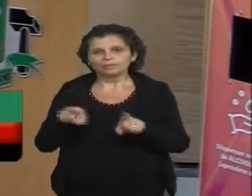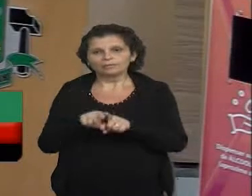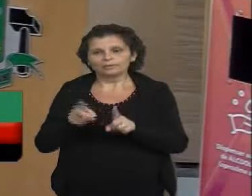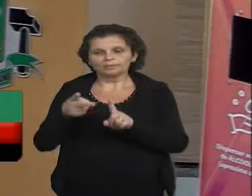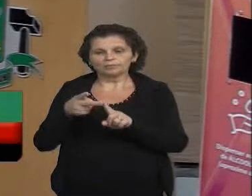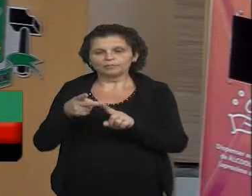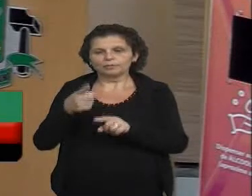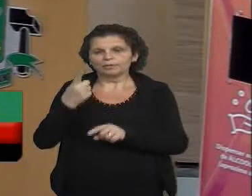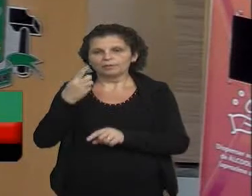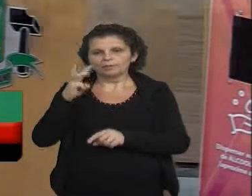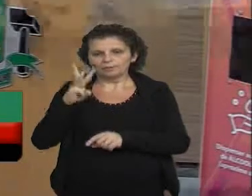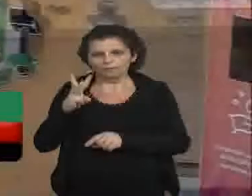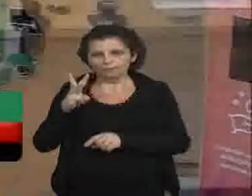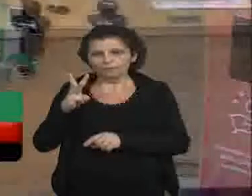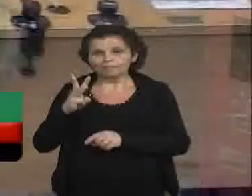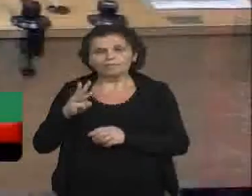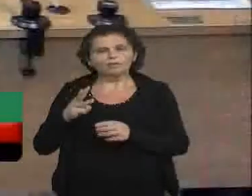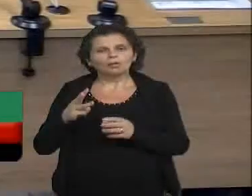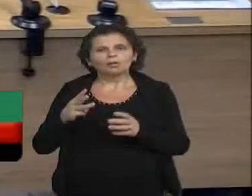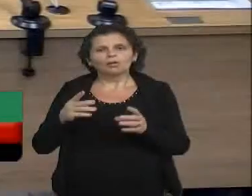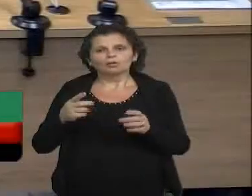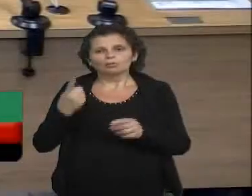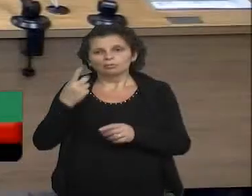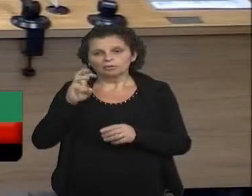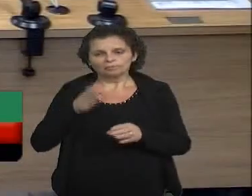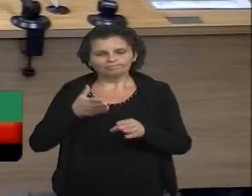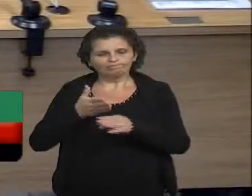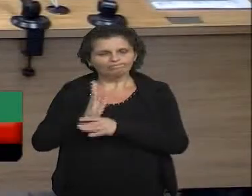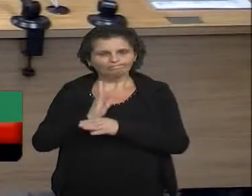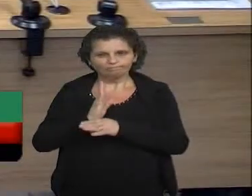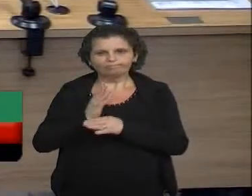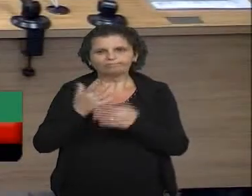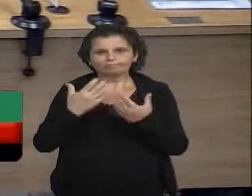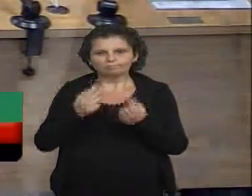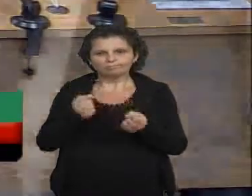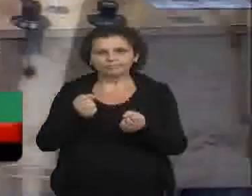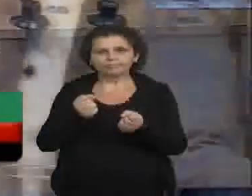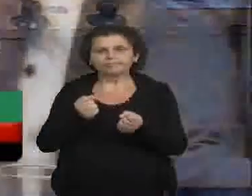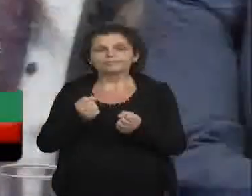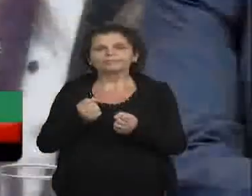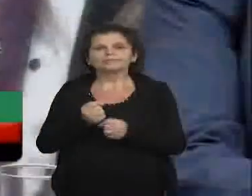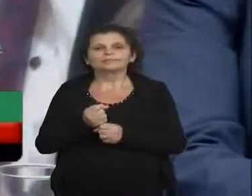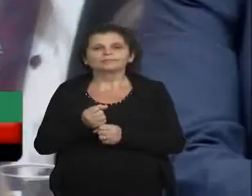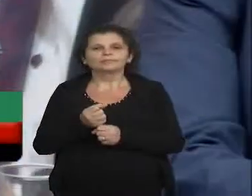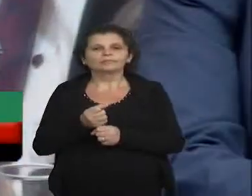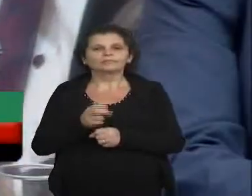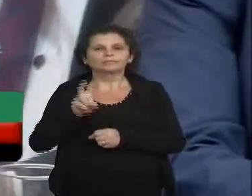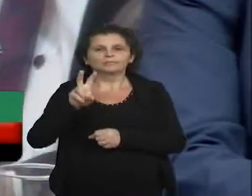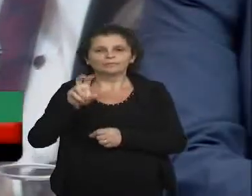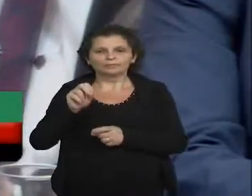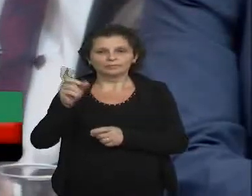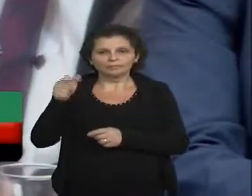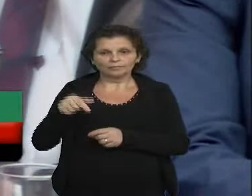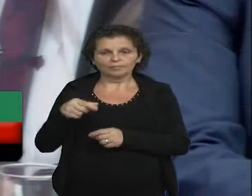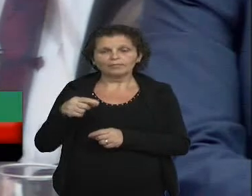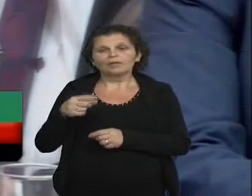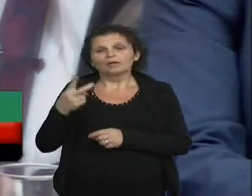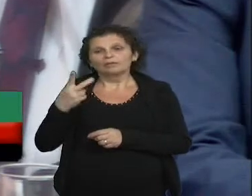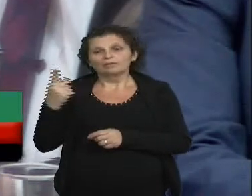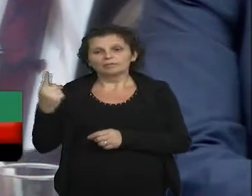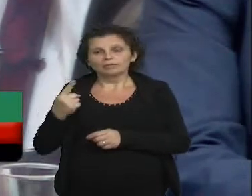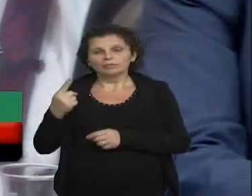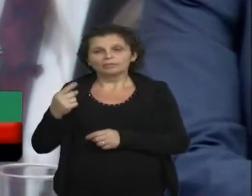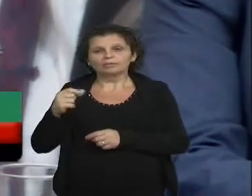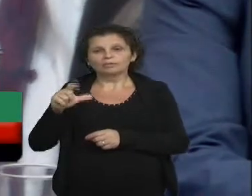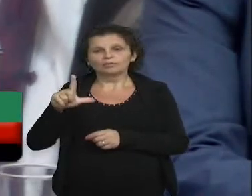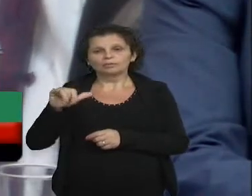13. Com 15 votos favoráveis, está aprovado o PDL de número 50/21, de autoria da